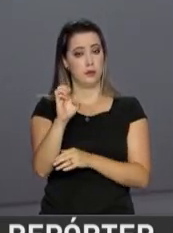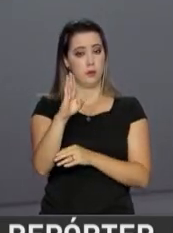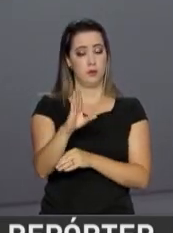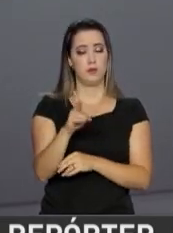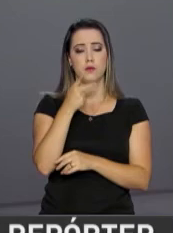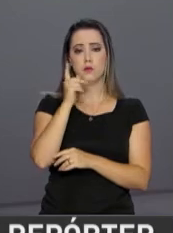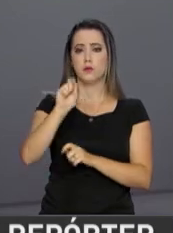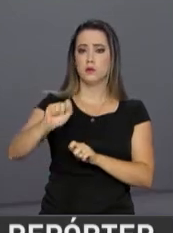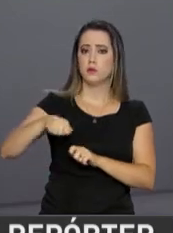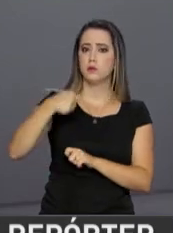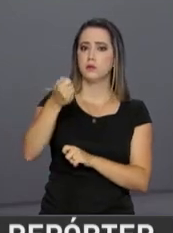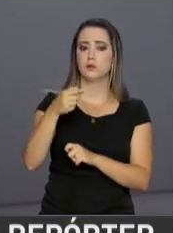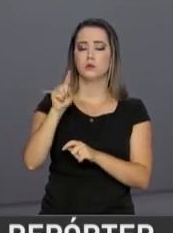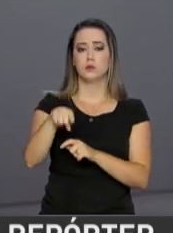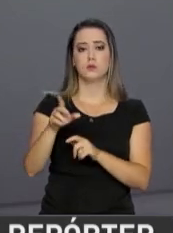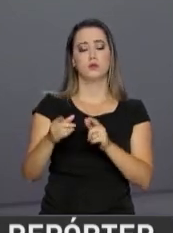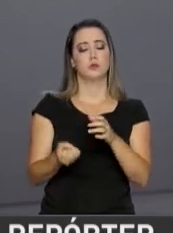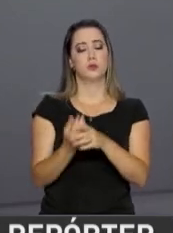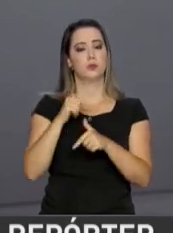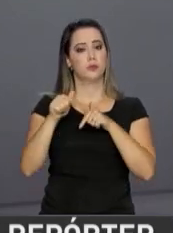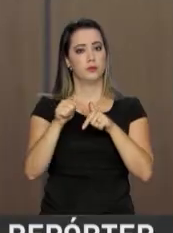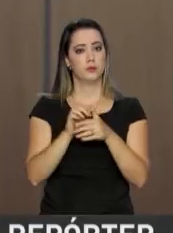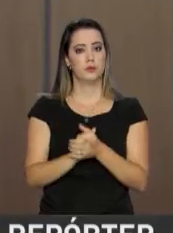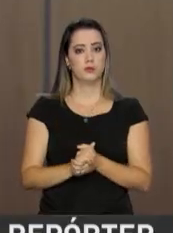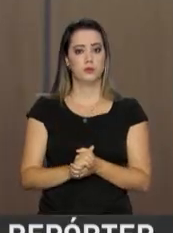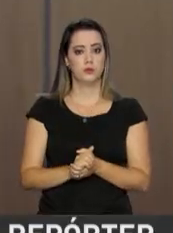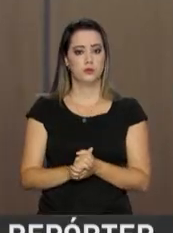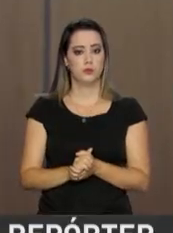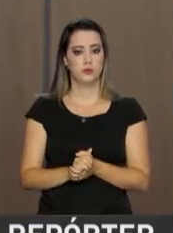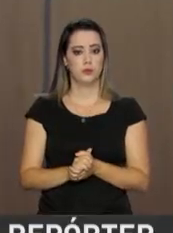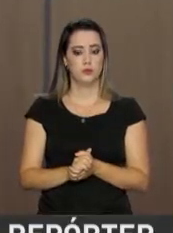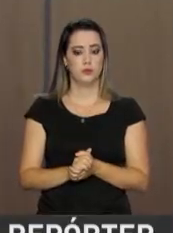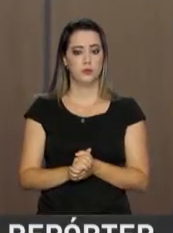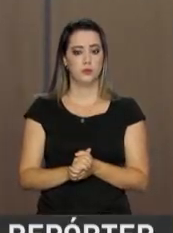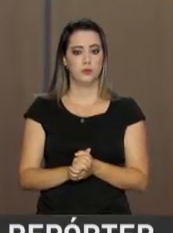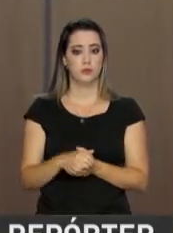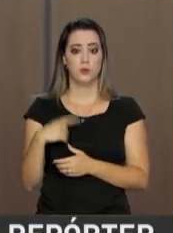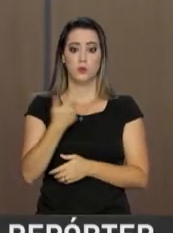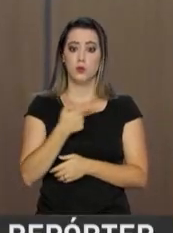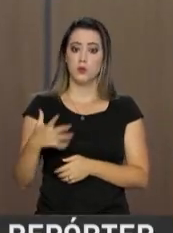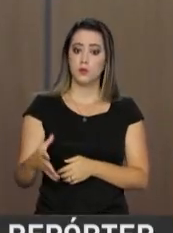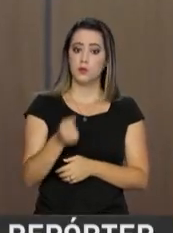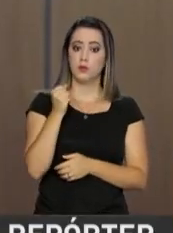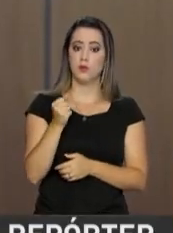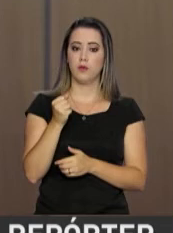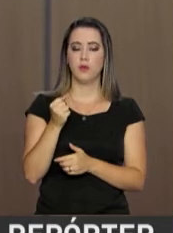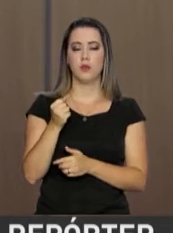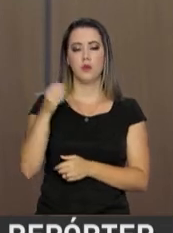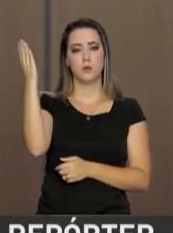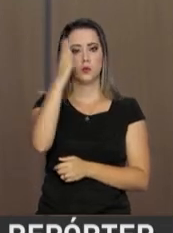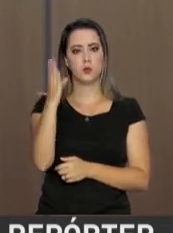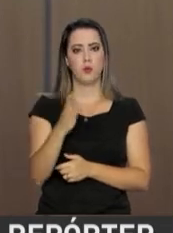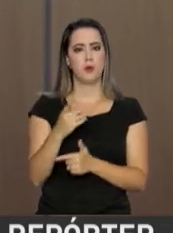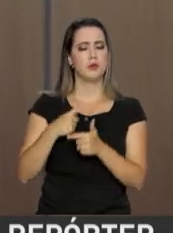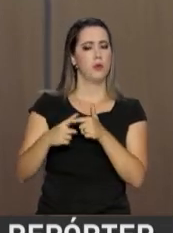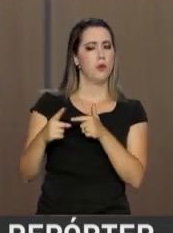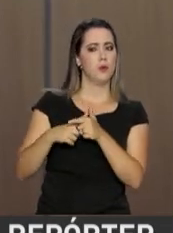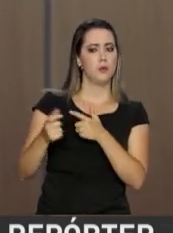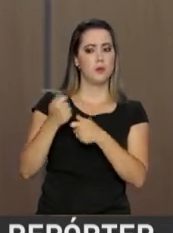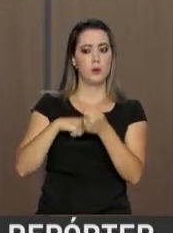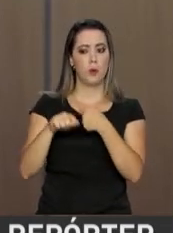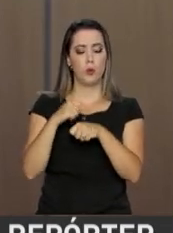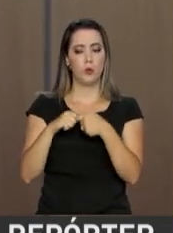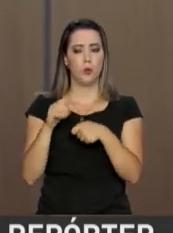principal desafio e o foco do governo tiramos o brasil da recessão um prazo até muito mais curto do que